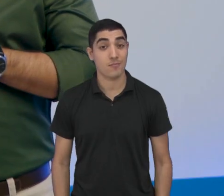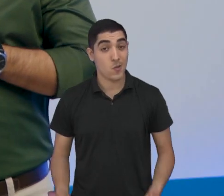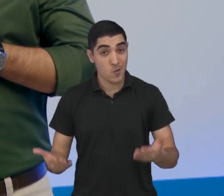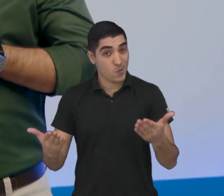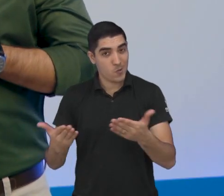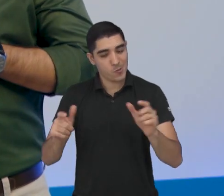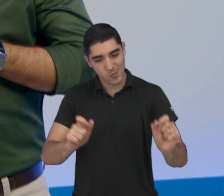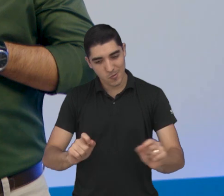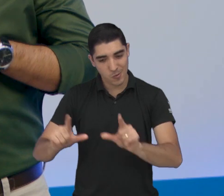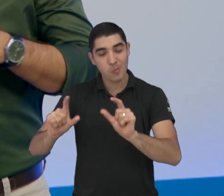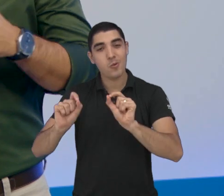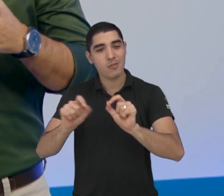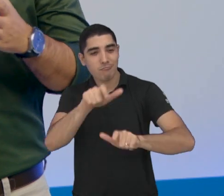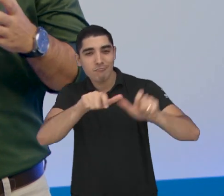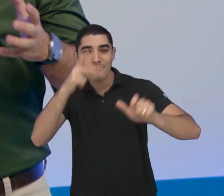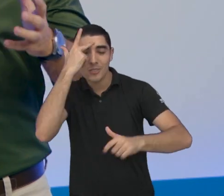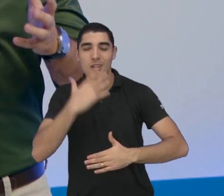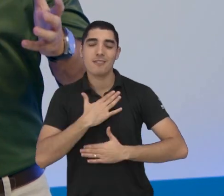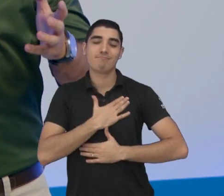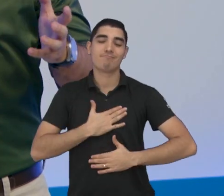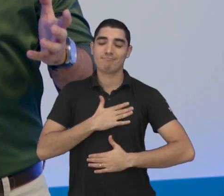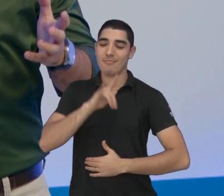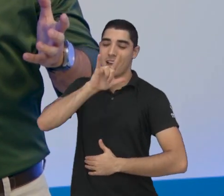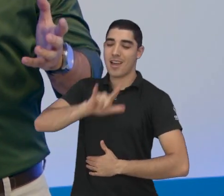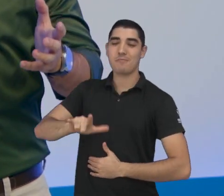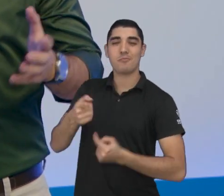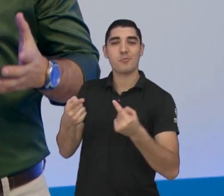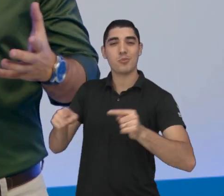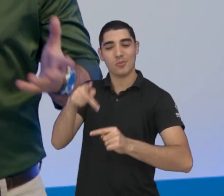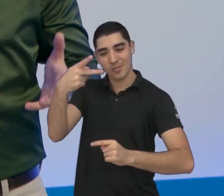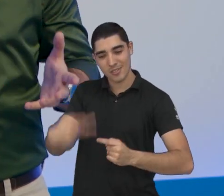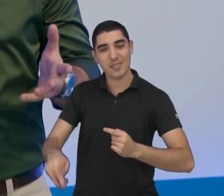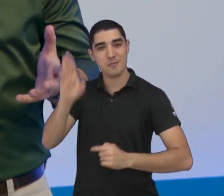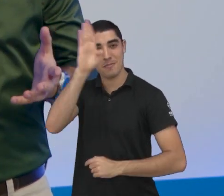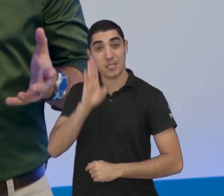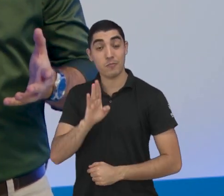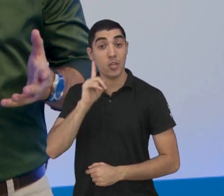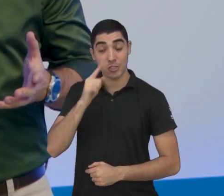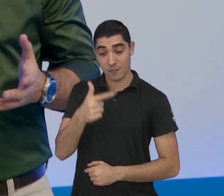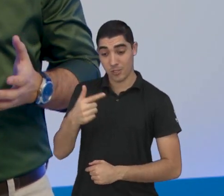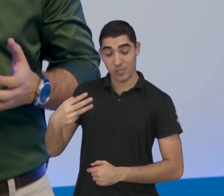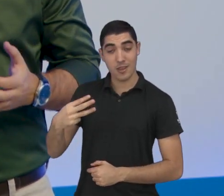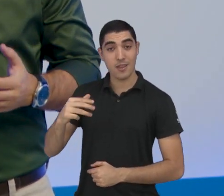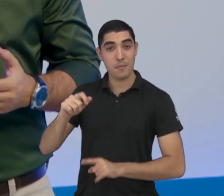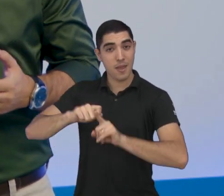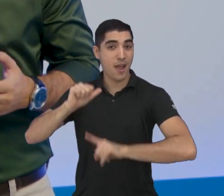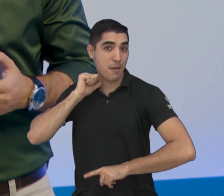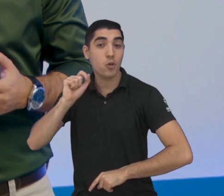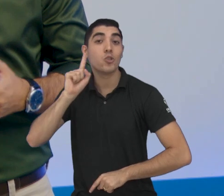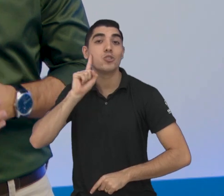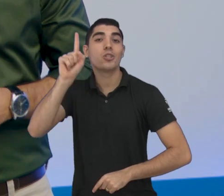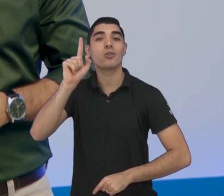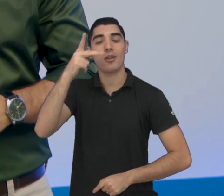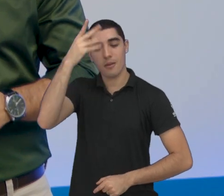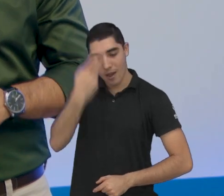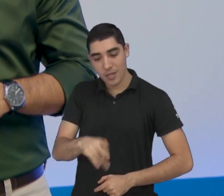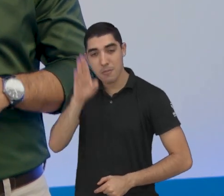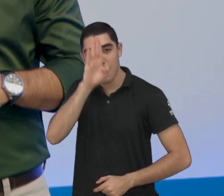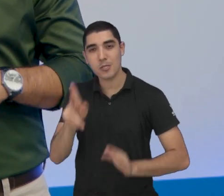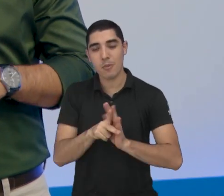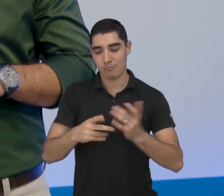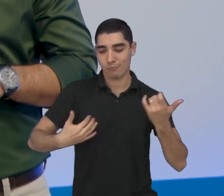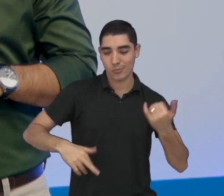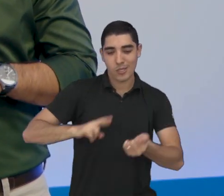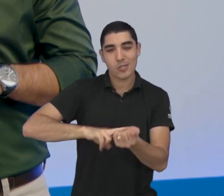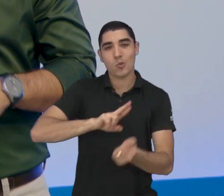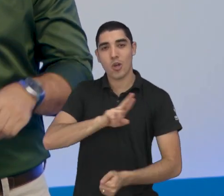E hoje é um dia para os amantes da música popular brasileira. Dia 23 de abril é o Dia Nacional do Chorinho, data que também faz parte